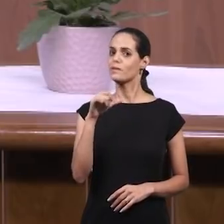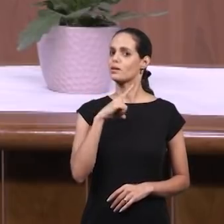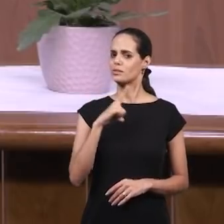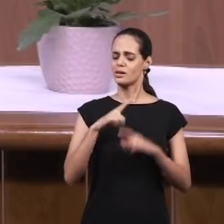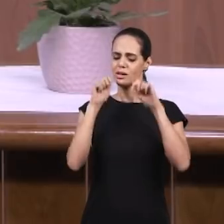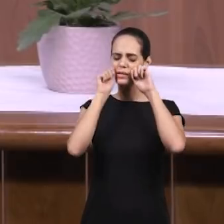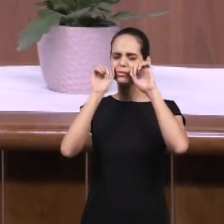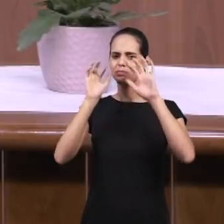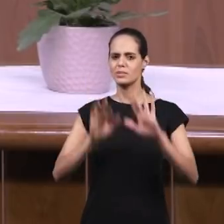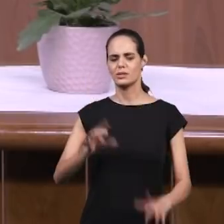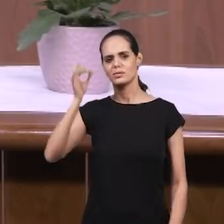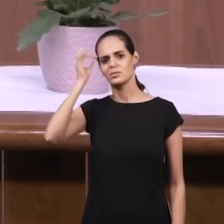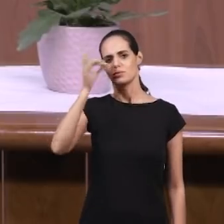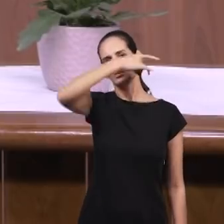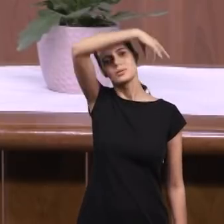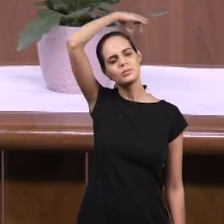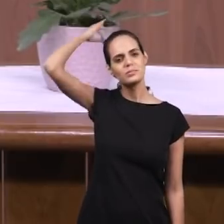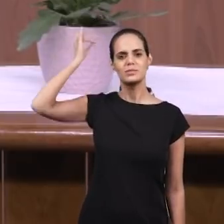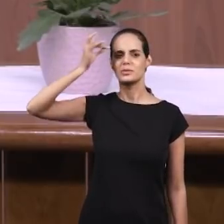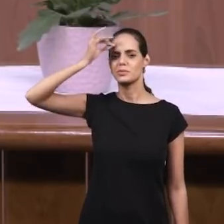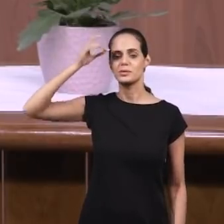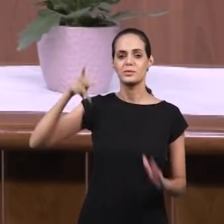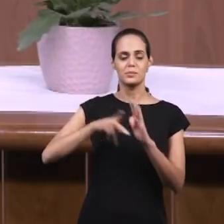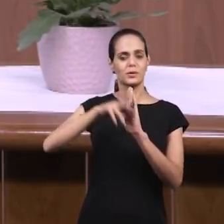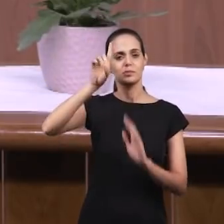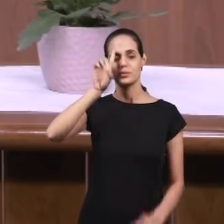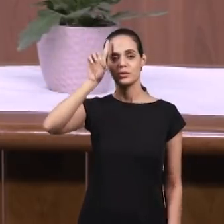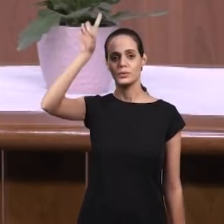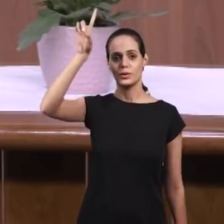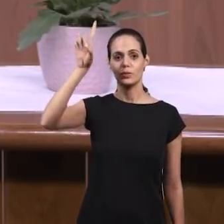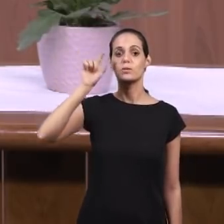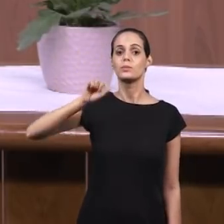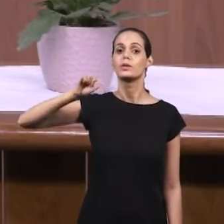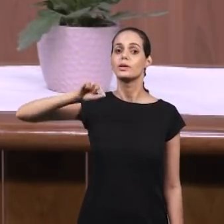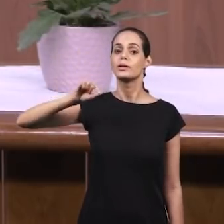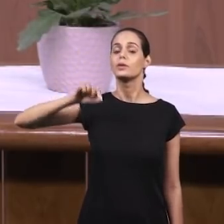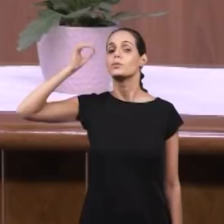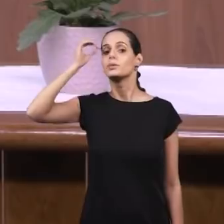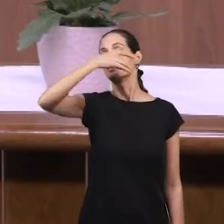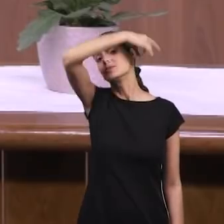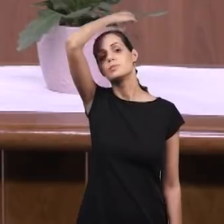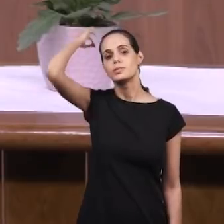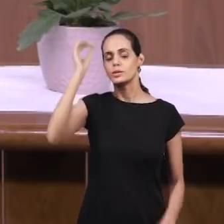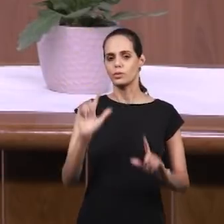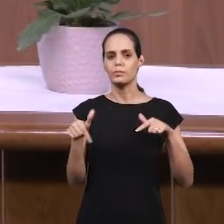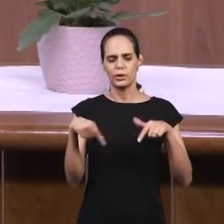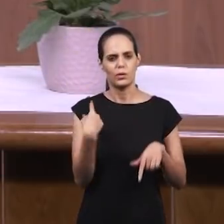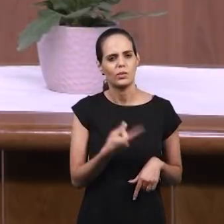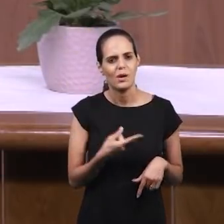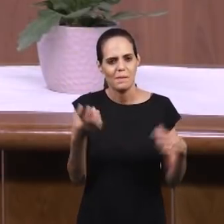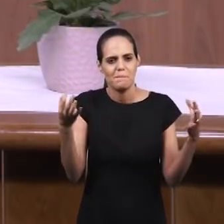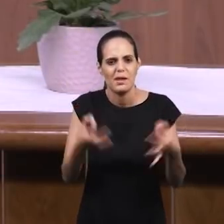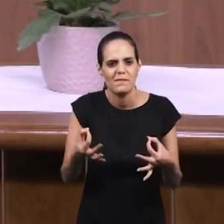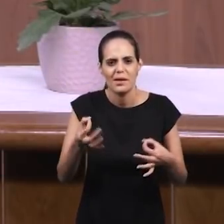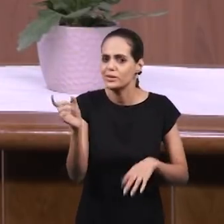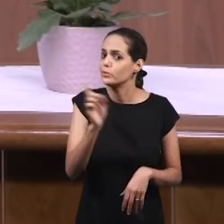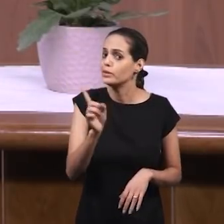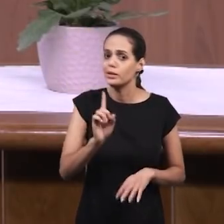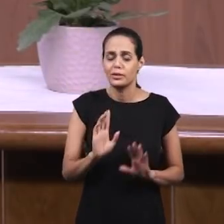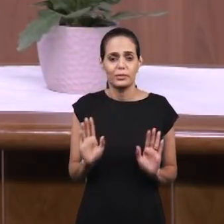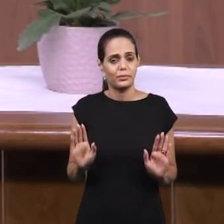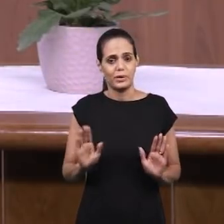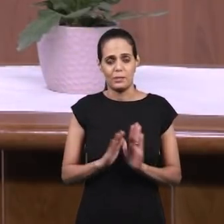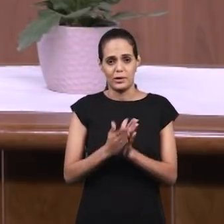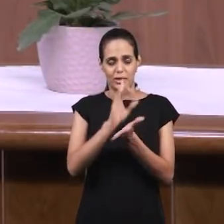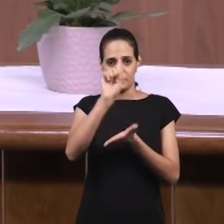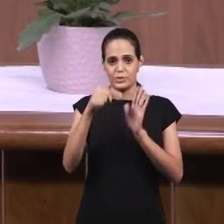o fruto do Espírito Santo. Aquilo que o Espírito Santo fez. Somos perfeitos? Não.